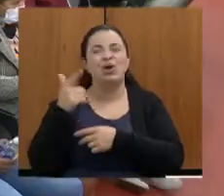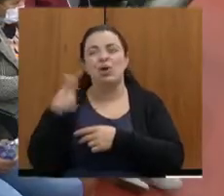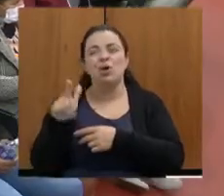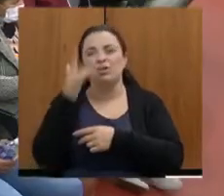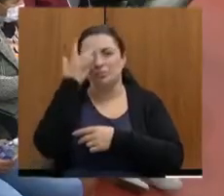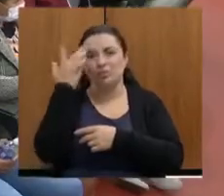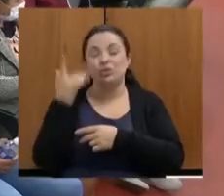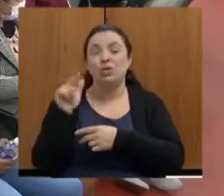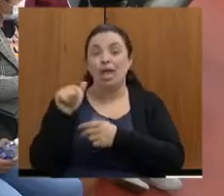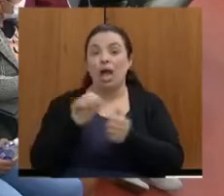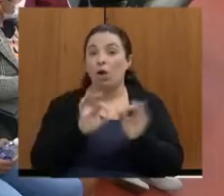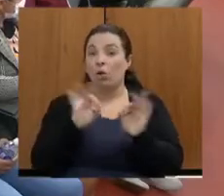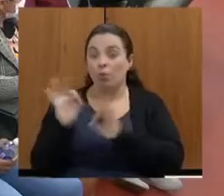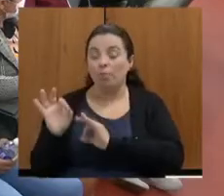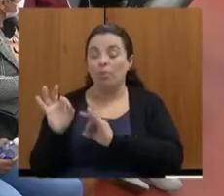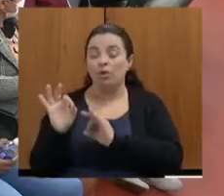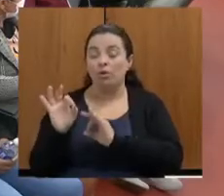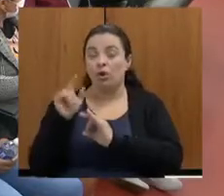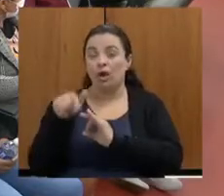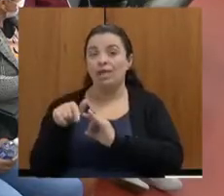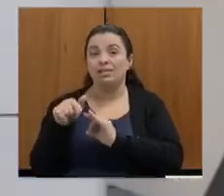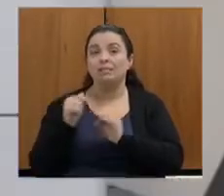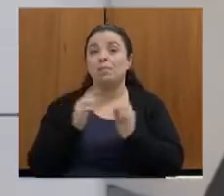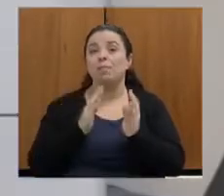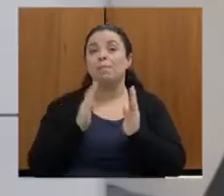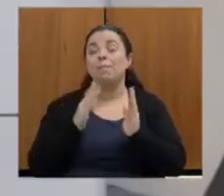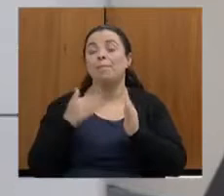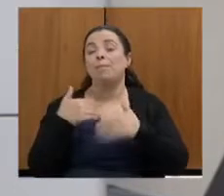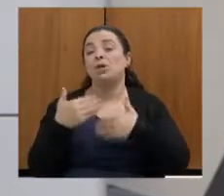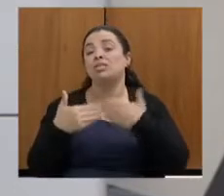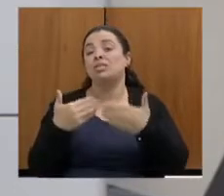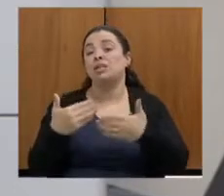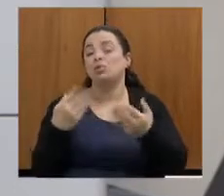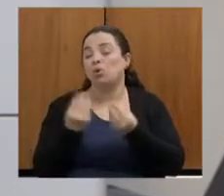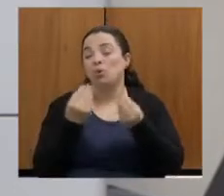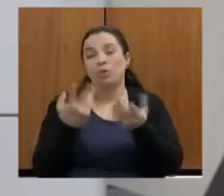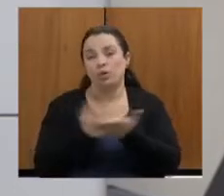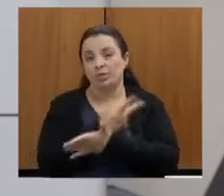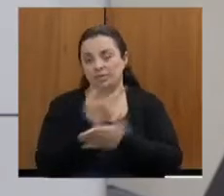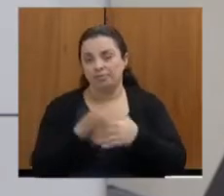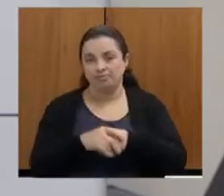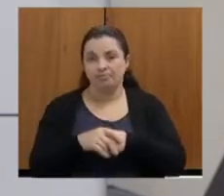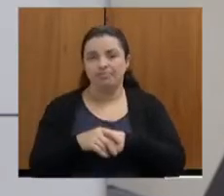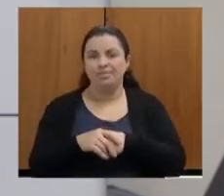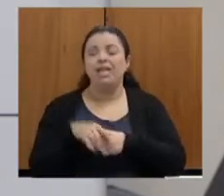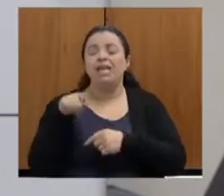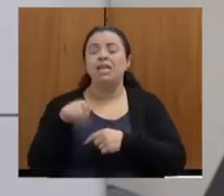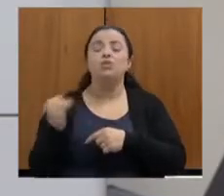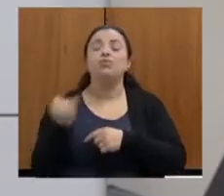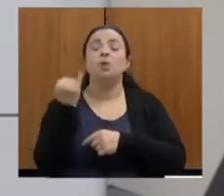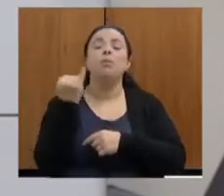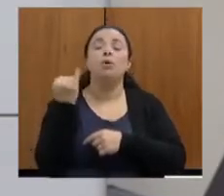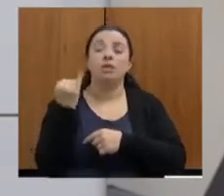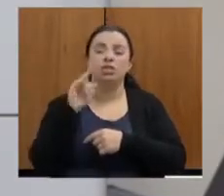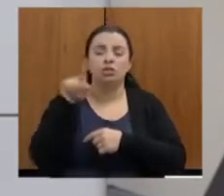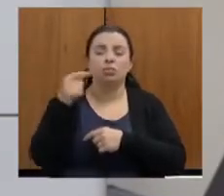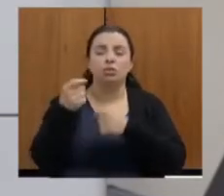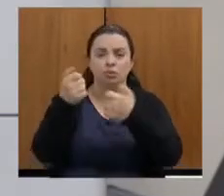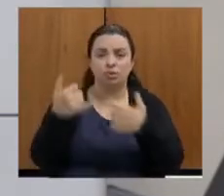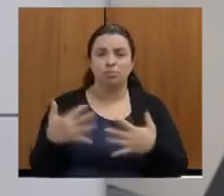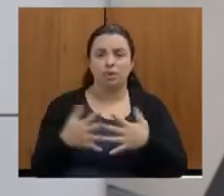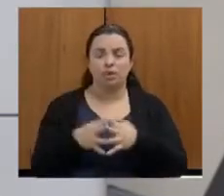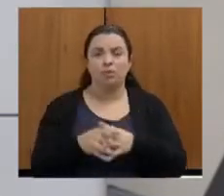né que acompanharam durante esse tempo todo esse processo né E aí depois eu vou falar por quê que foi tão fundamental né pode